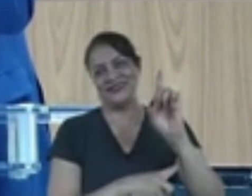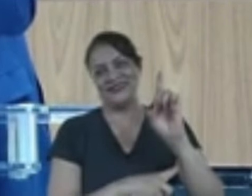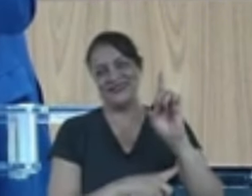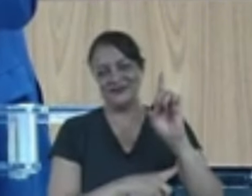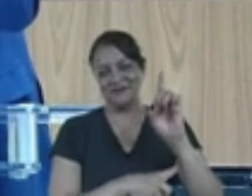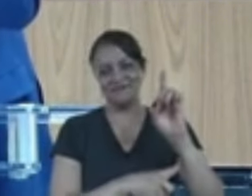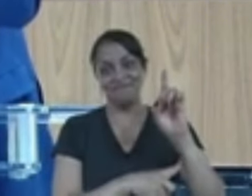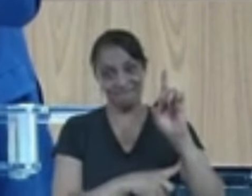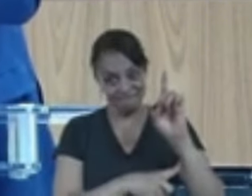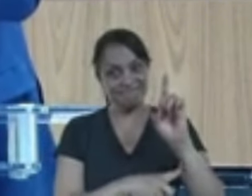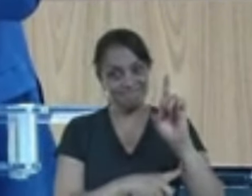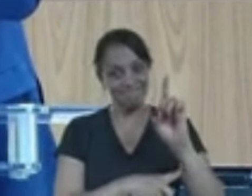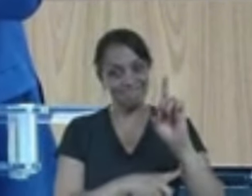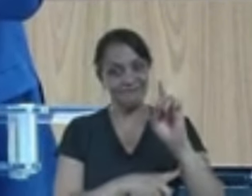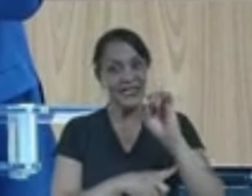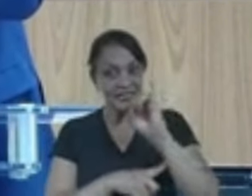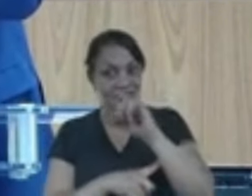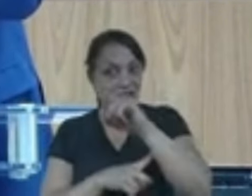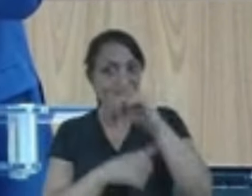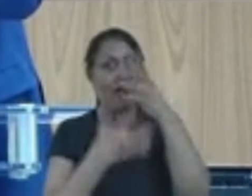Aí as coisas acontecem.